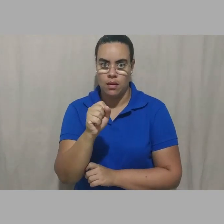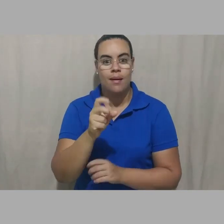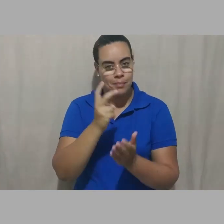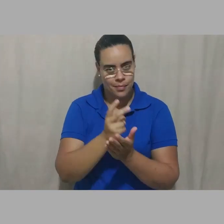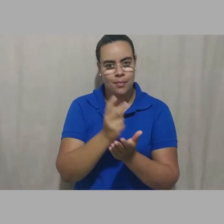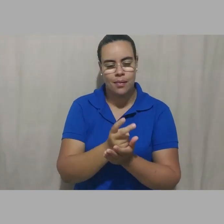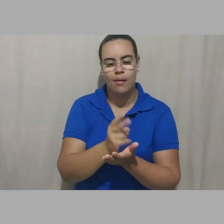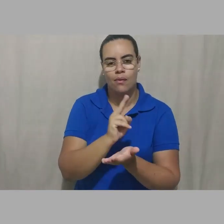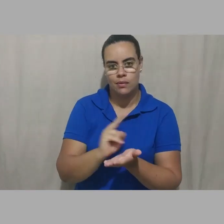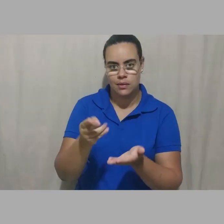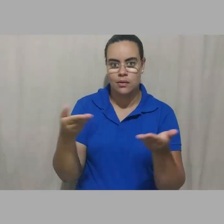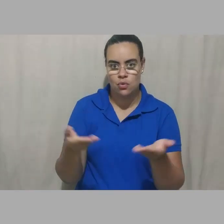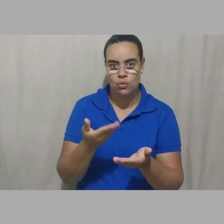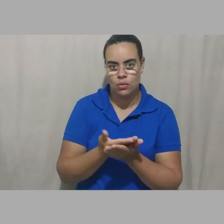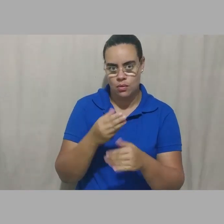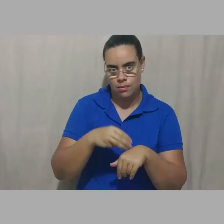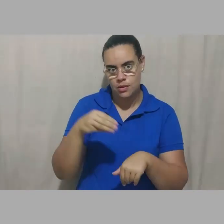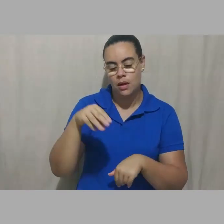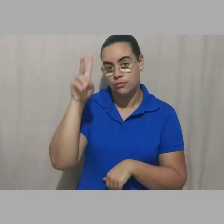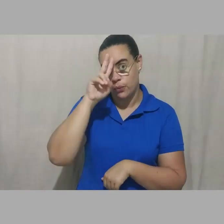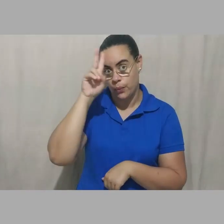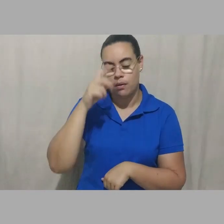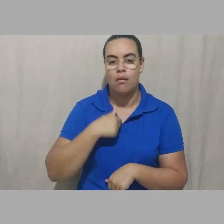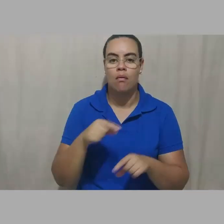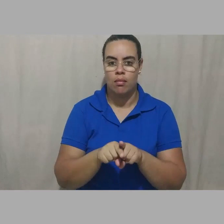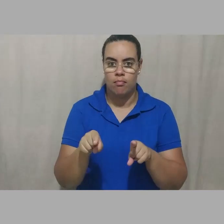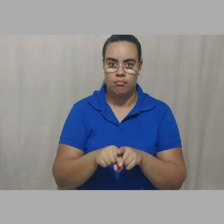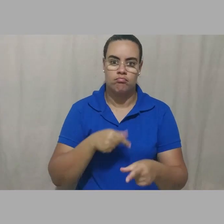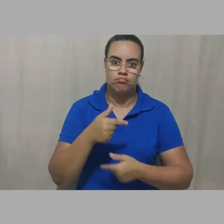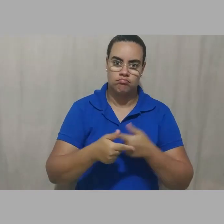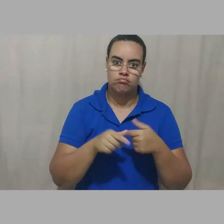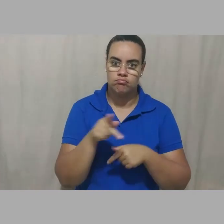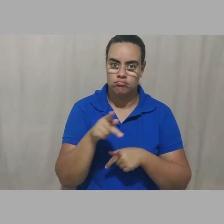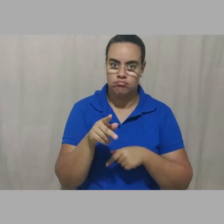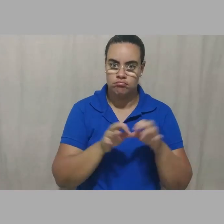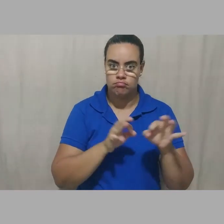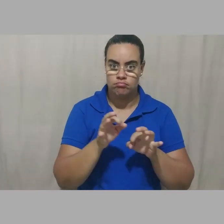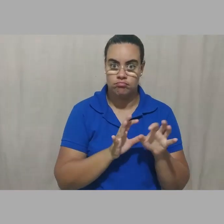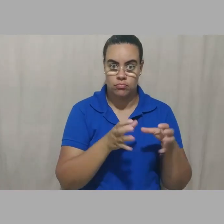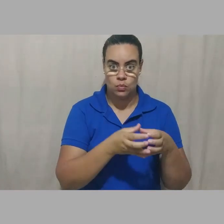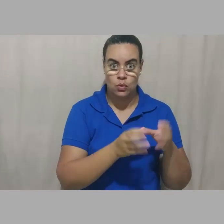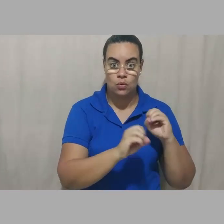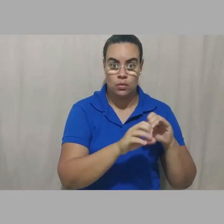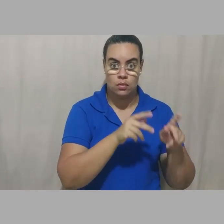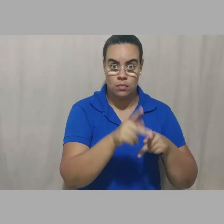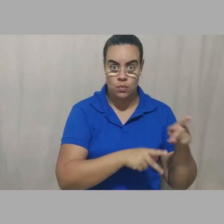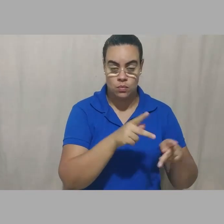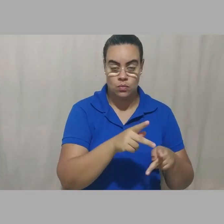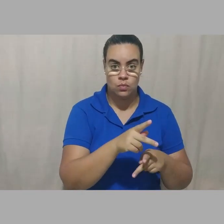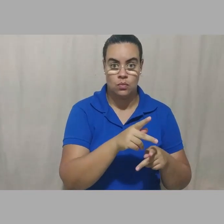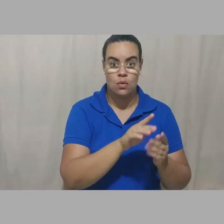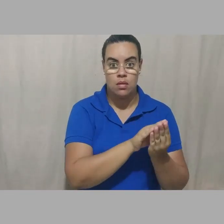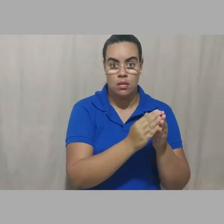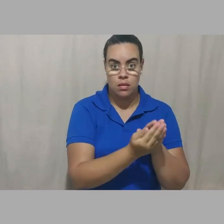mesma universidade onde hoje eu faço mestrado em História. Eu também atuo como professor e organizador no Coletivo pela Educação